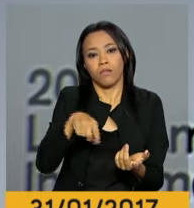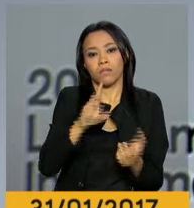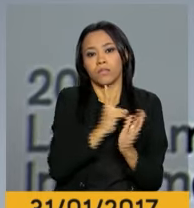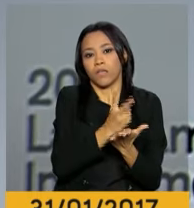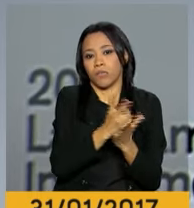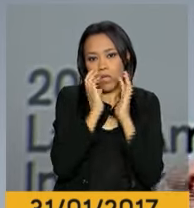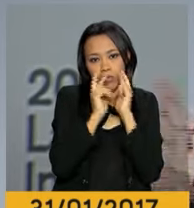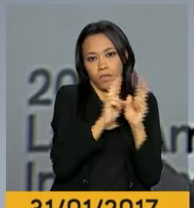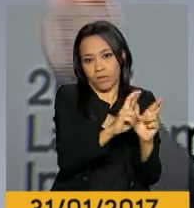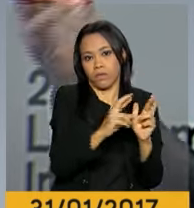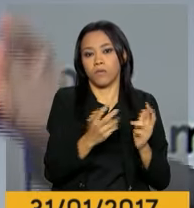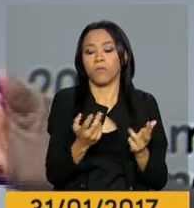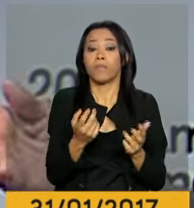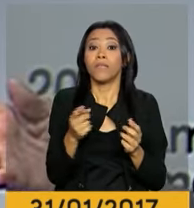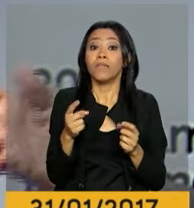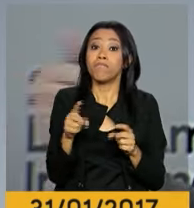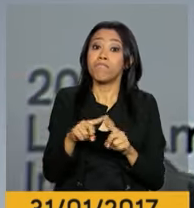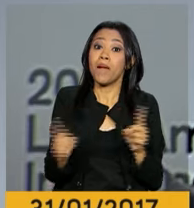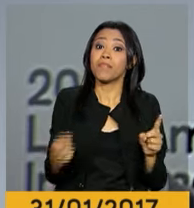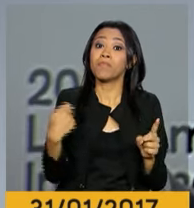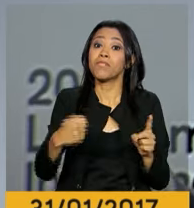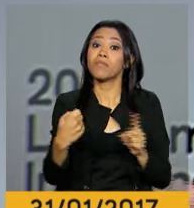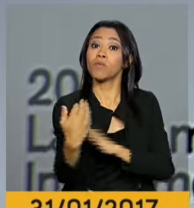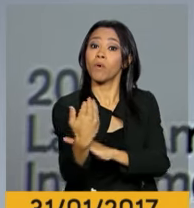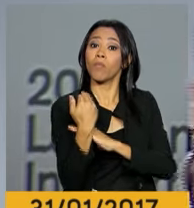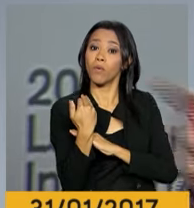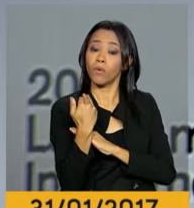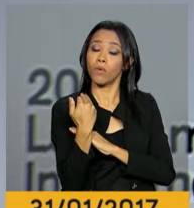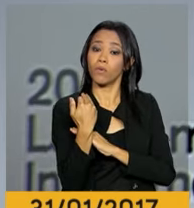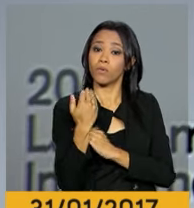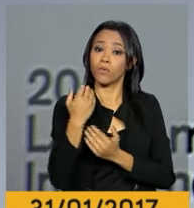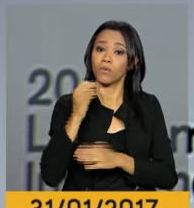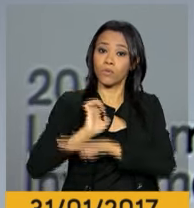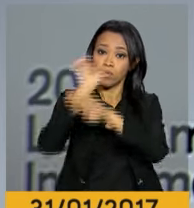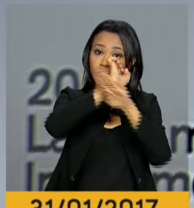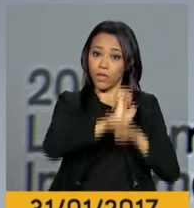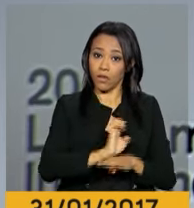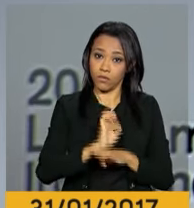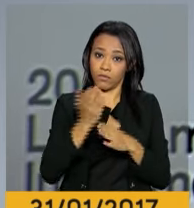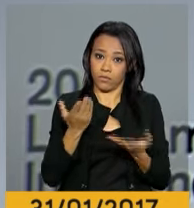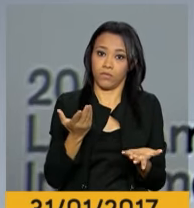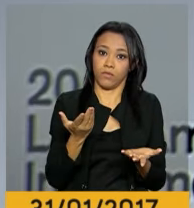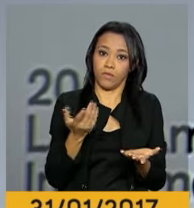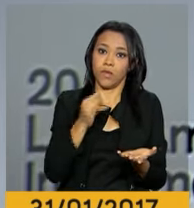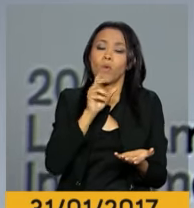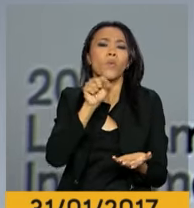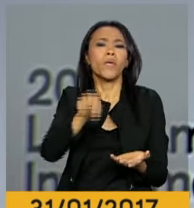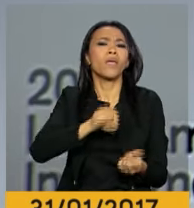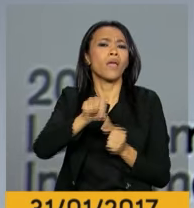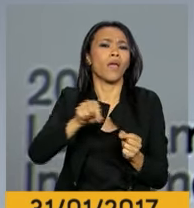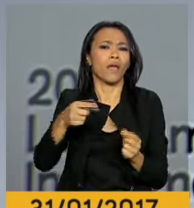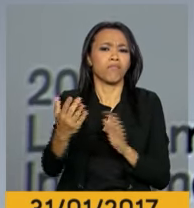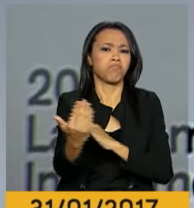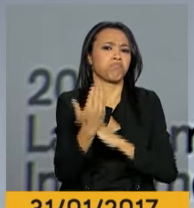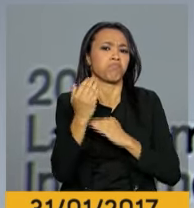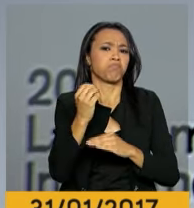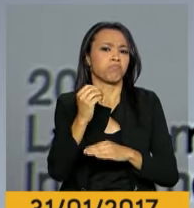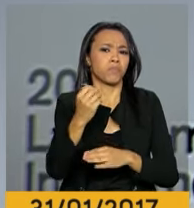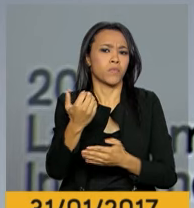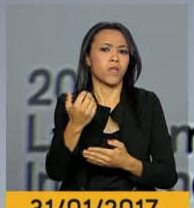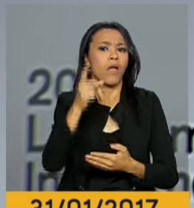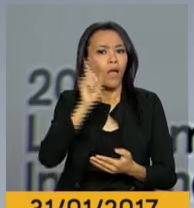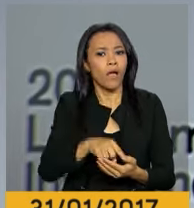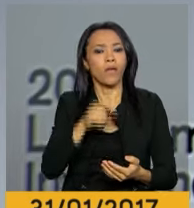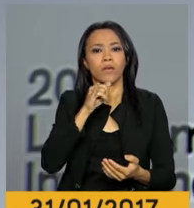naturalmente as contrapartidas dos Estados no fundo a contrapartida nada mais é do que aplicar aquilo que nós estamos